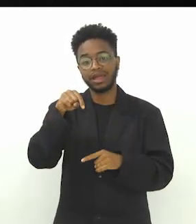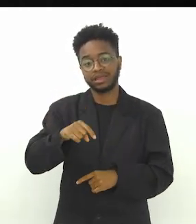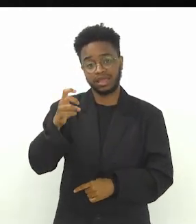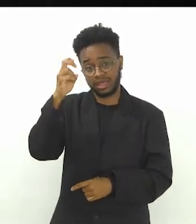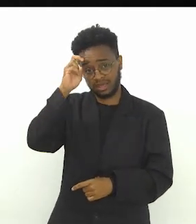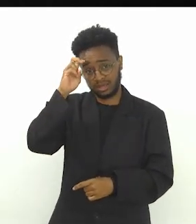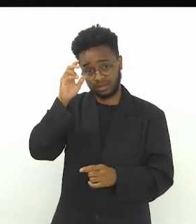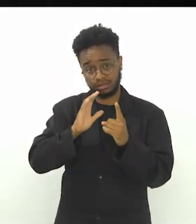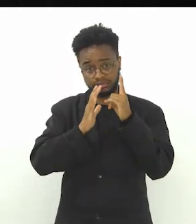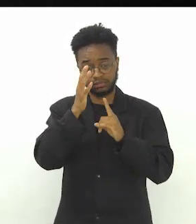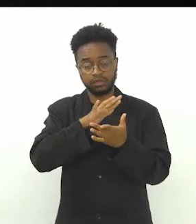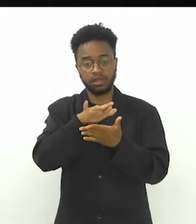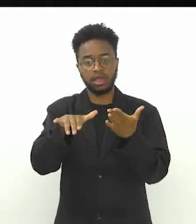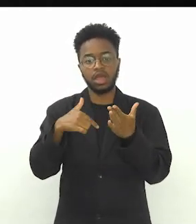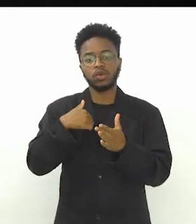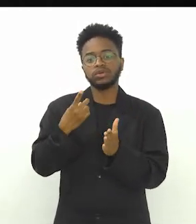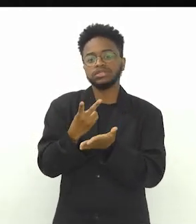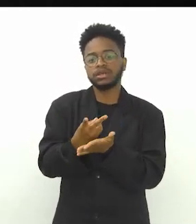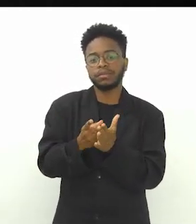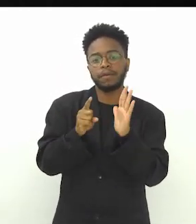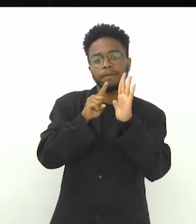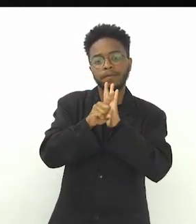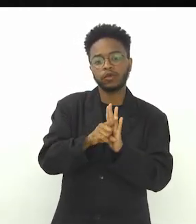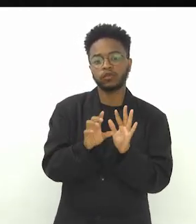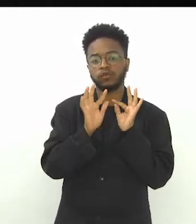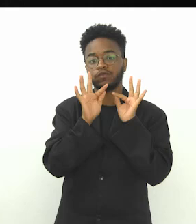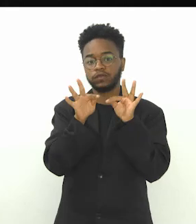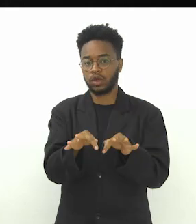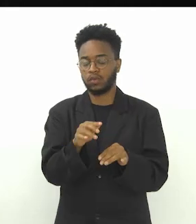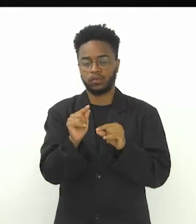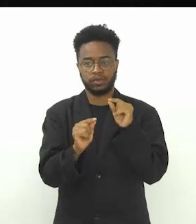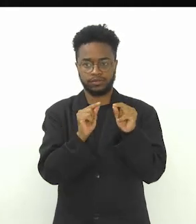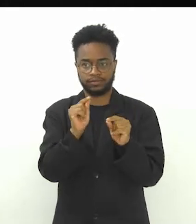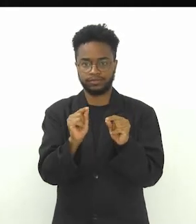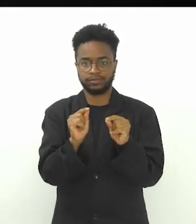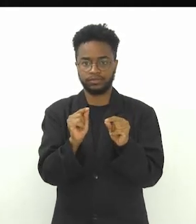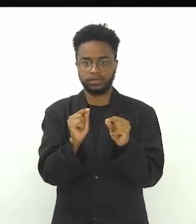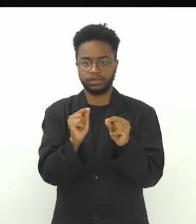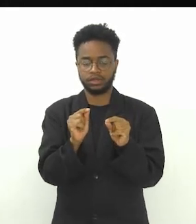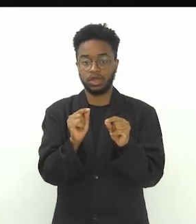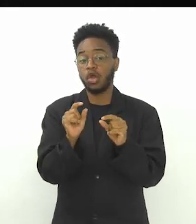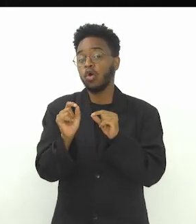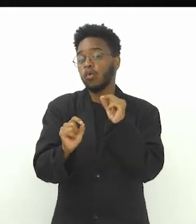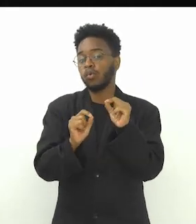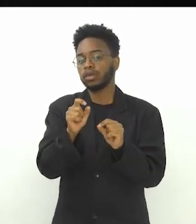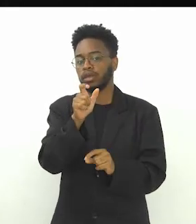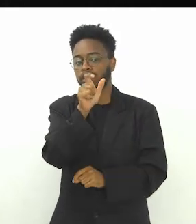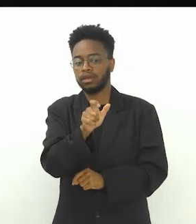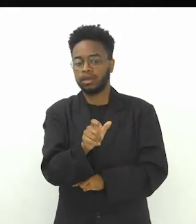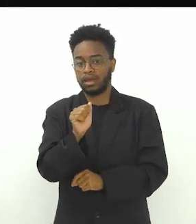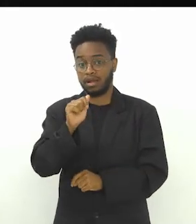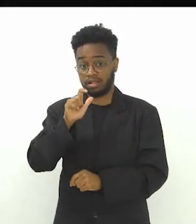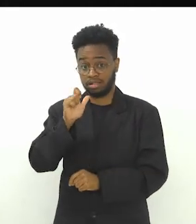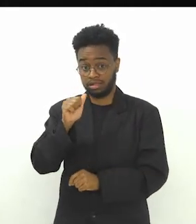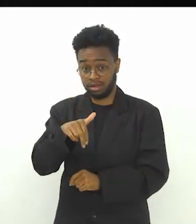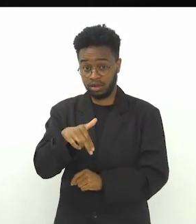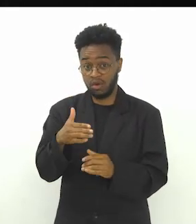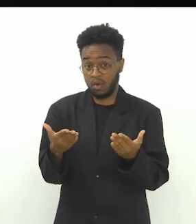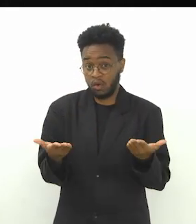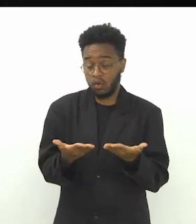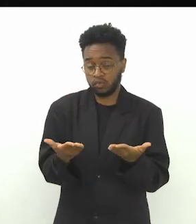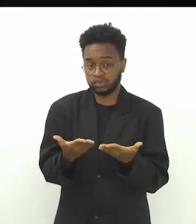Quintas com Quintais, eu sempre deixo uma pergunta-chave para o final. o que o Alan de